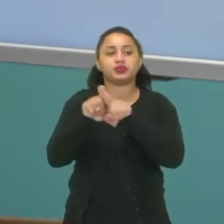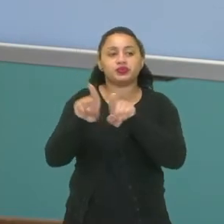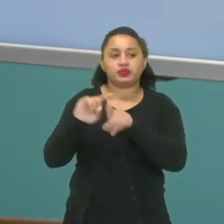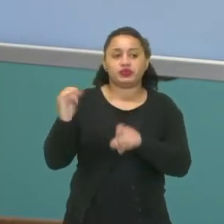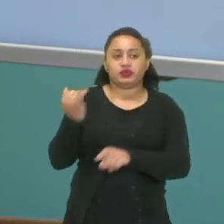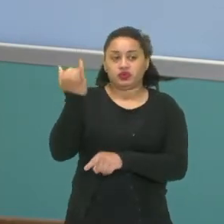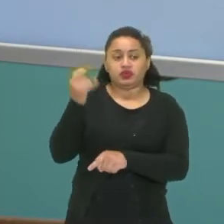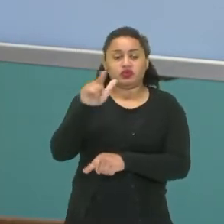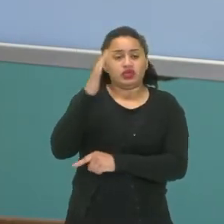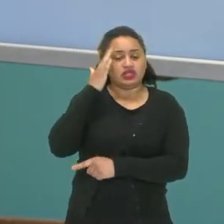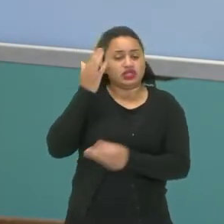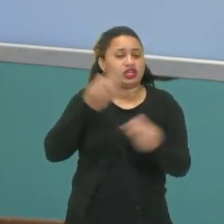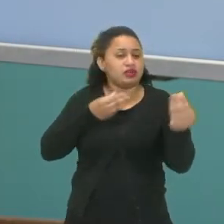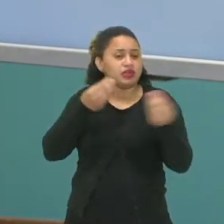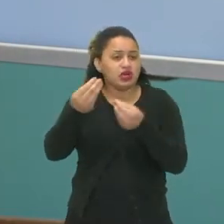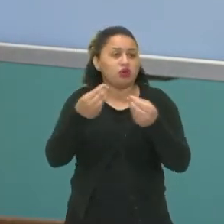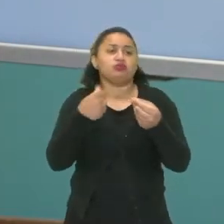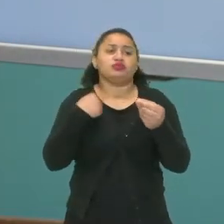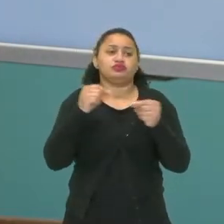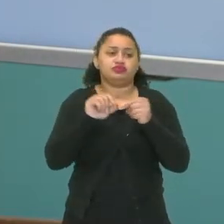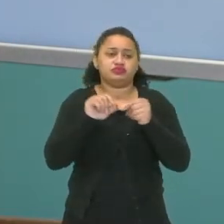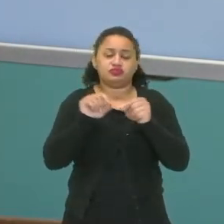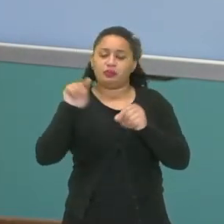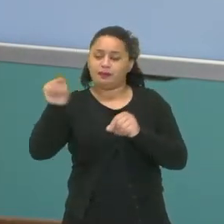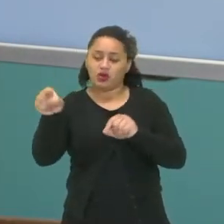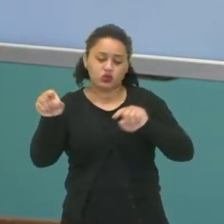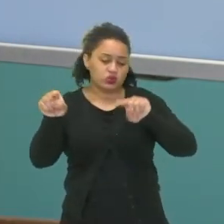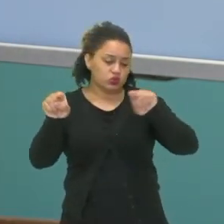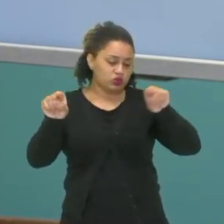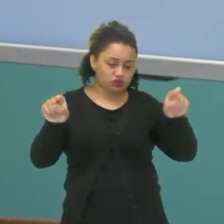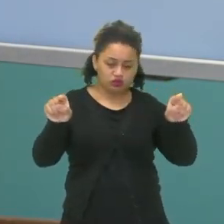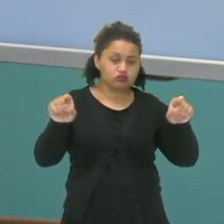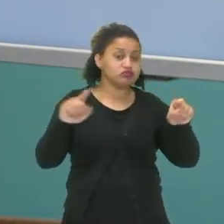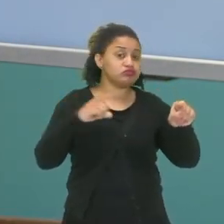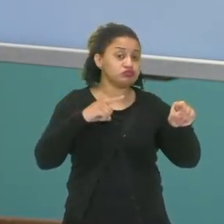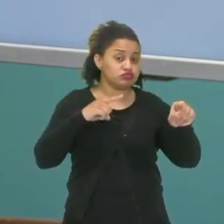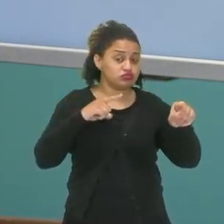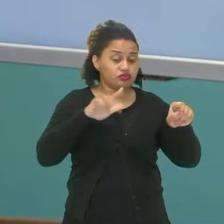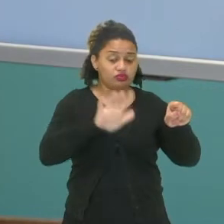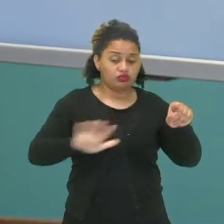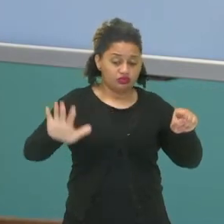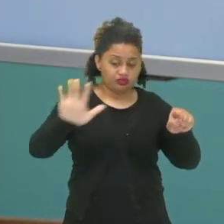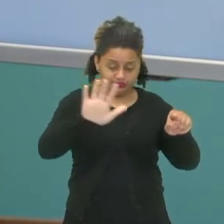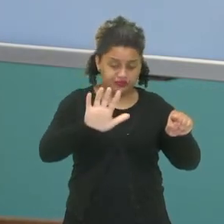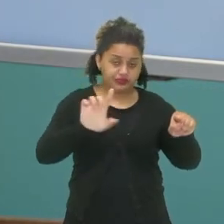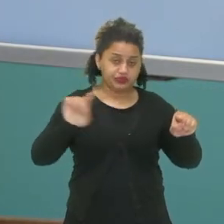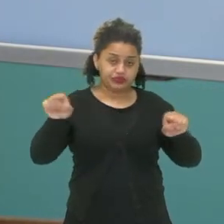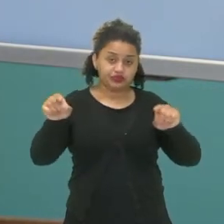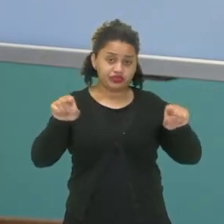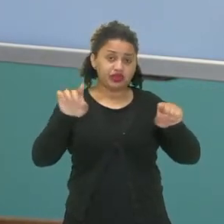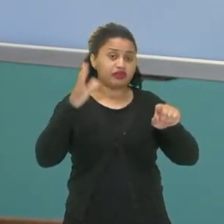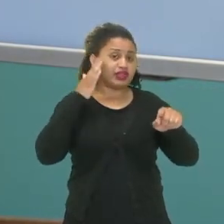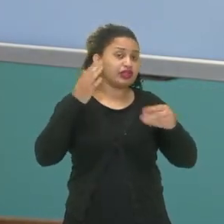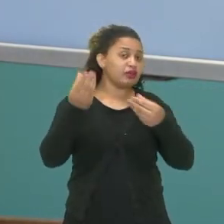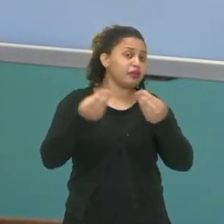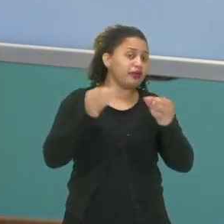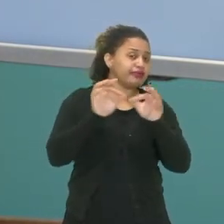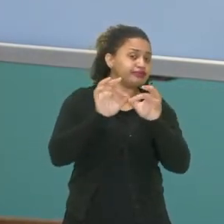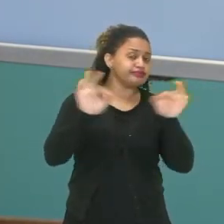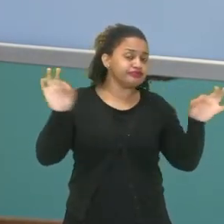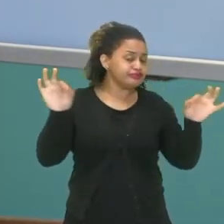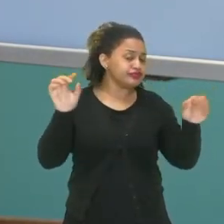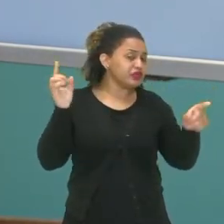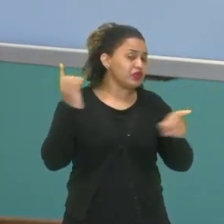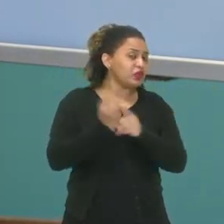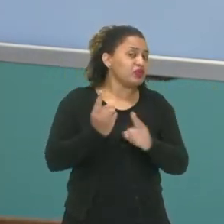nós, você sabe determinar a distância. Eu tenho dois pontos no plano cartesiano. Vocês sabem como achar